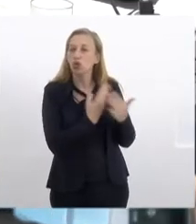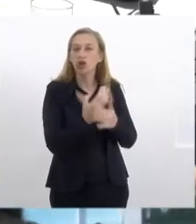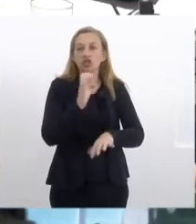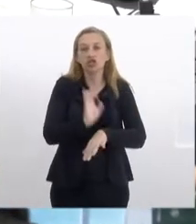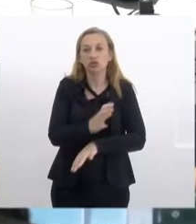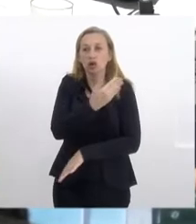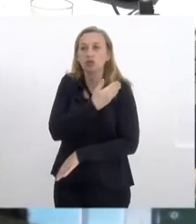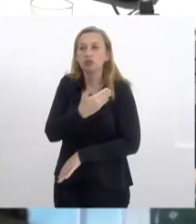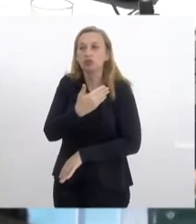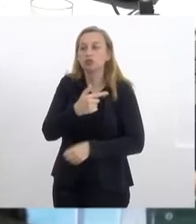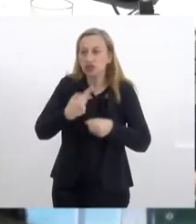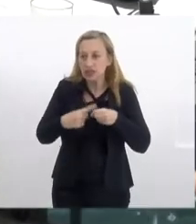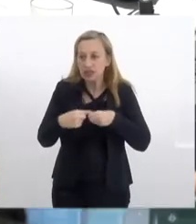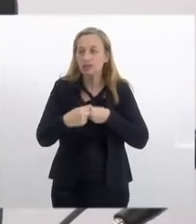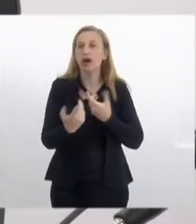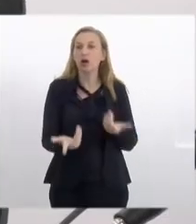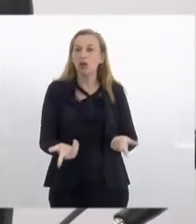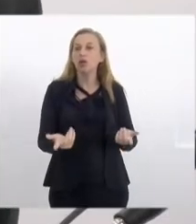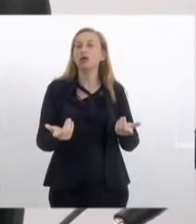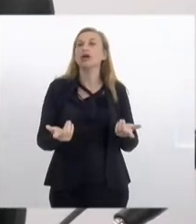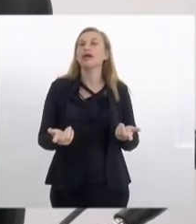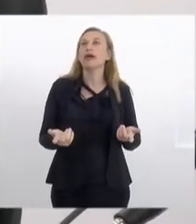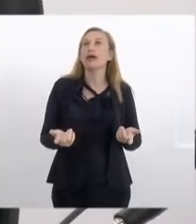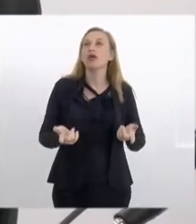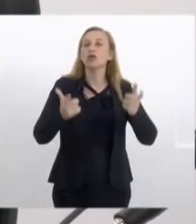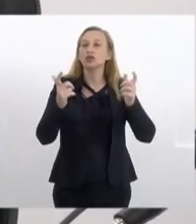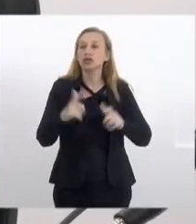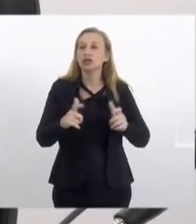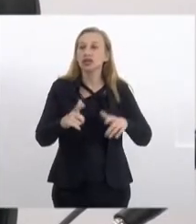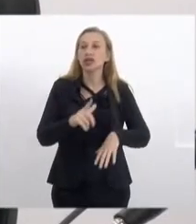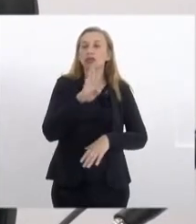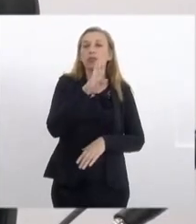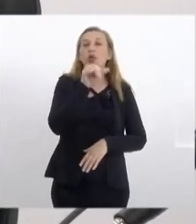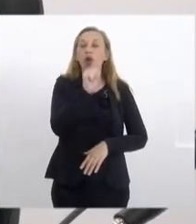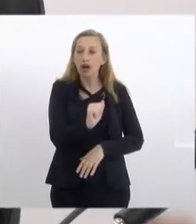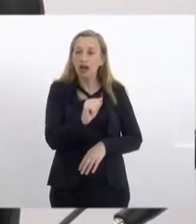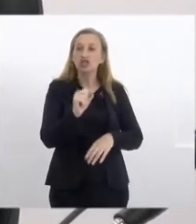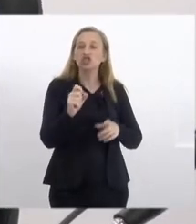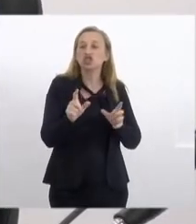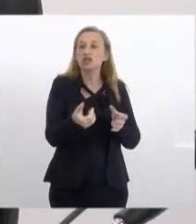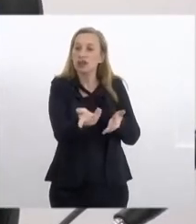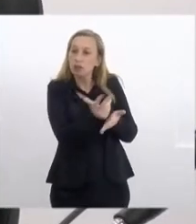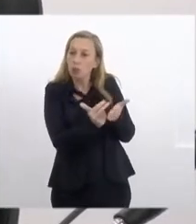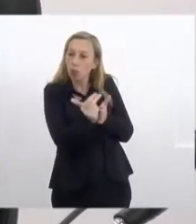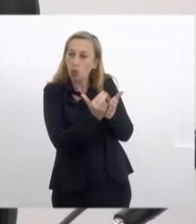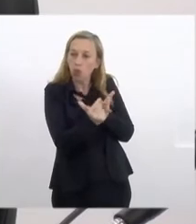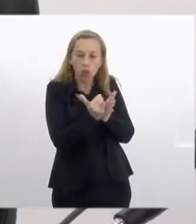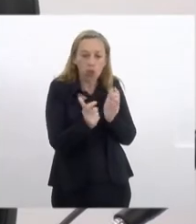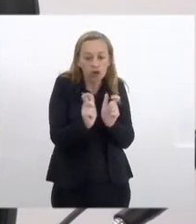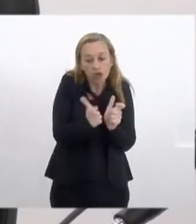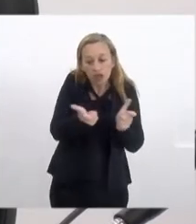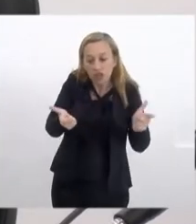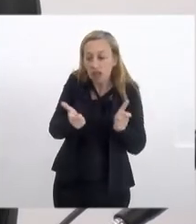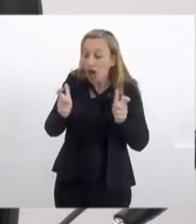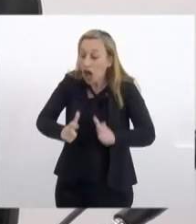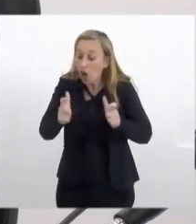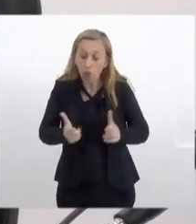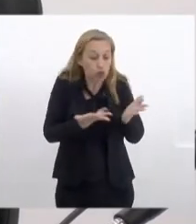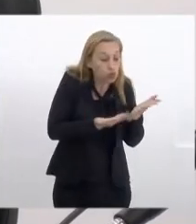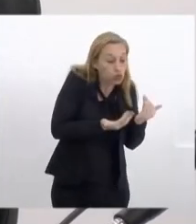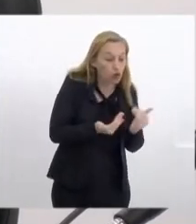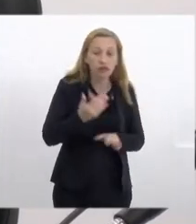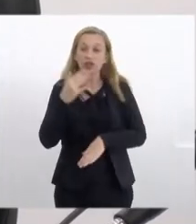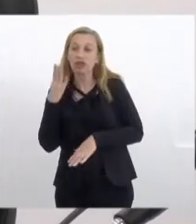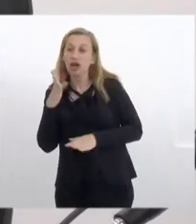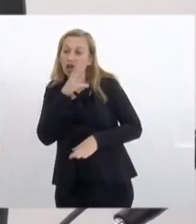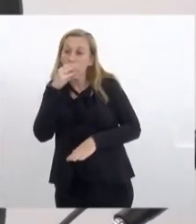mapeamento onde há indícios da existência das chamadas bocas. Então, a gente fez um mapeamento amplo onde que o jovem, o adolescente, a